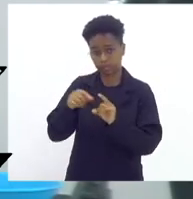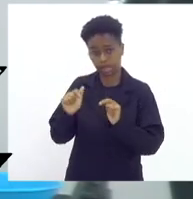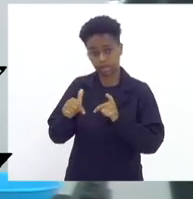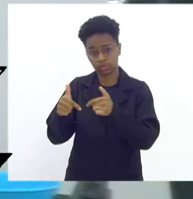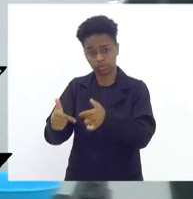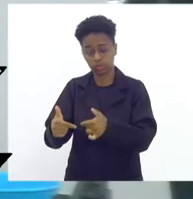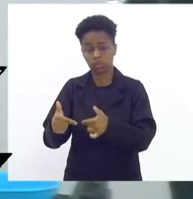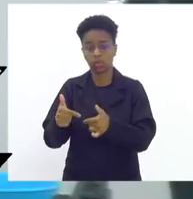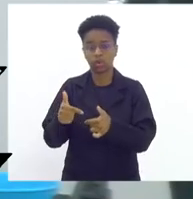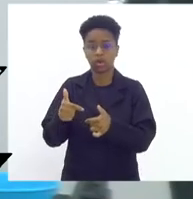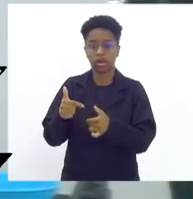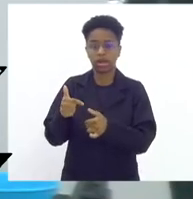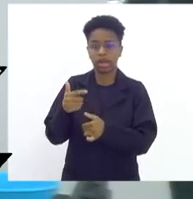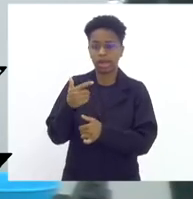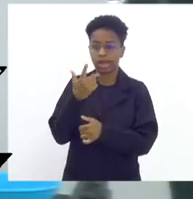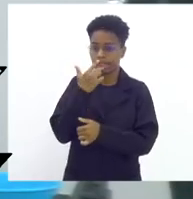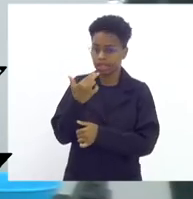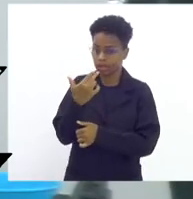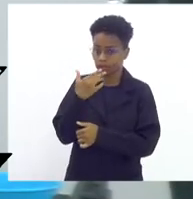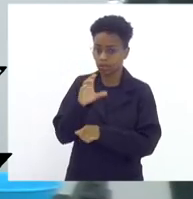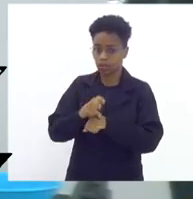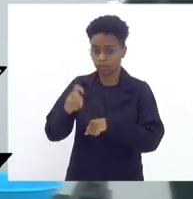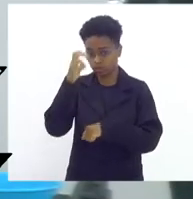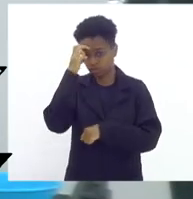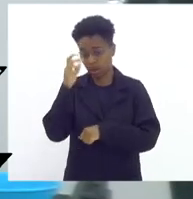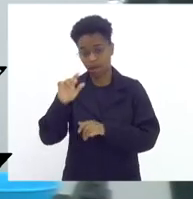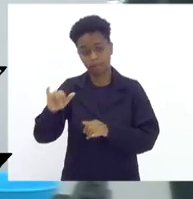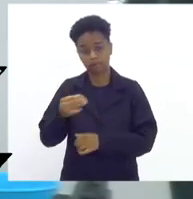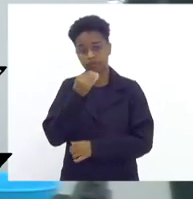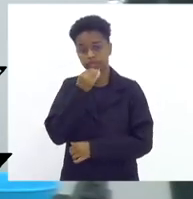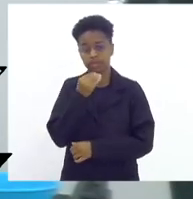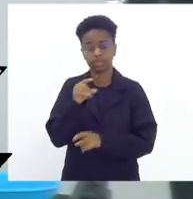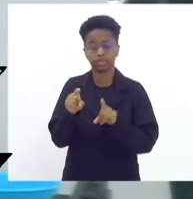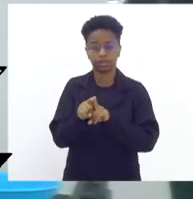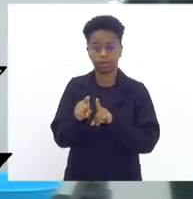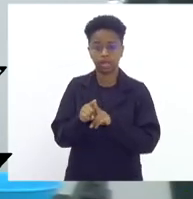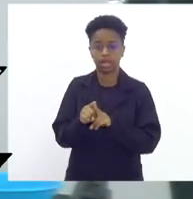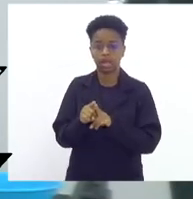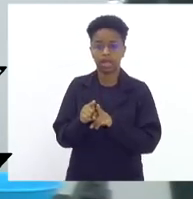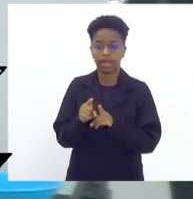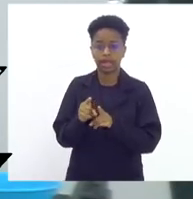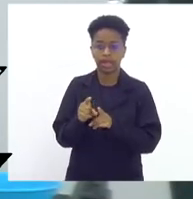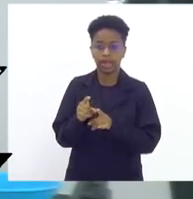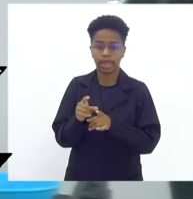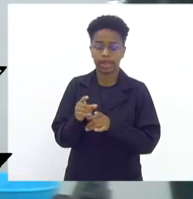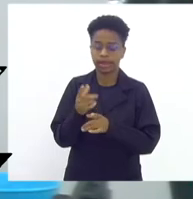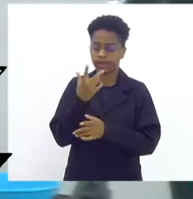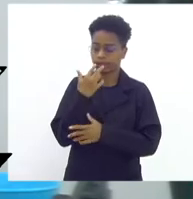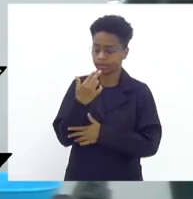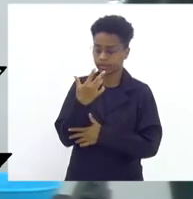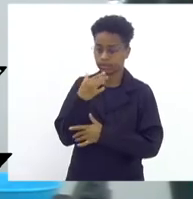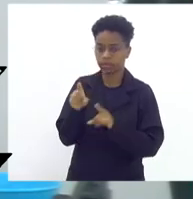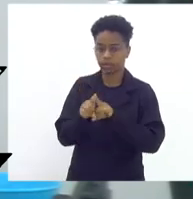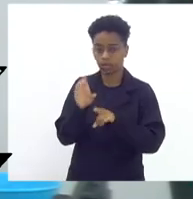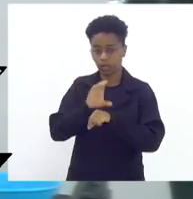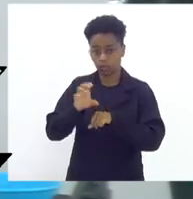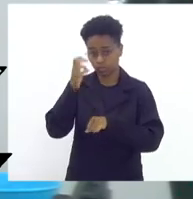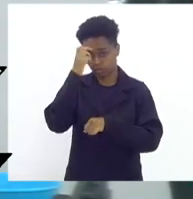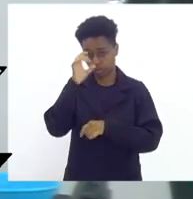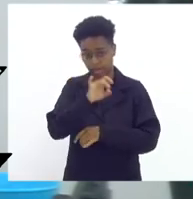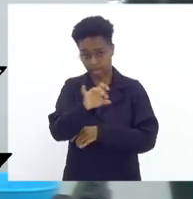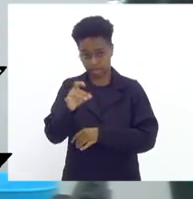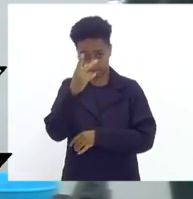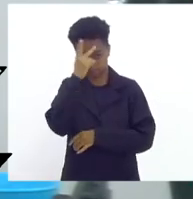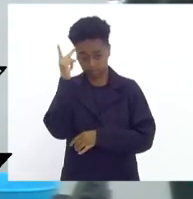cultura aproveitando a bagagem idiomática e cultural que cada pessoa possuem atualmente